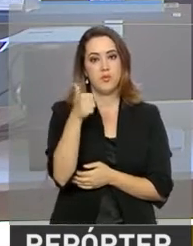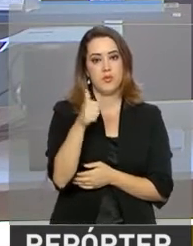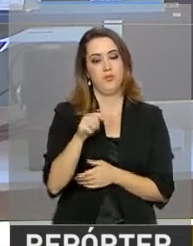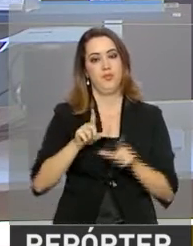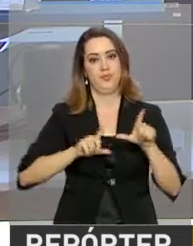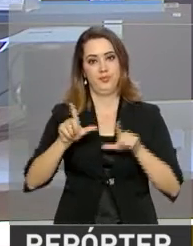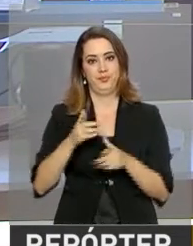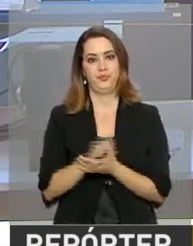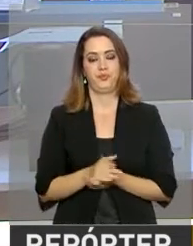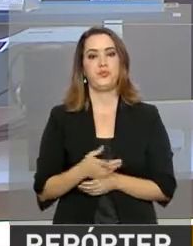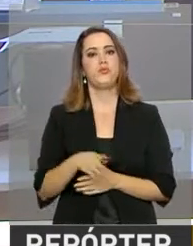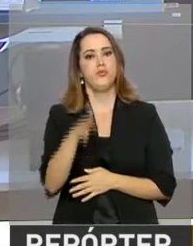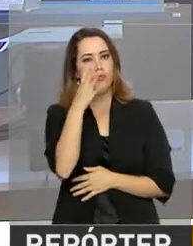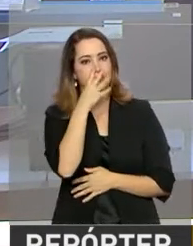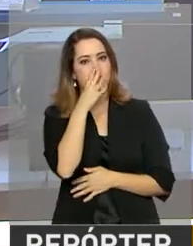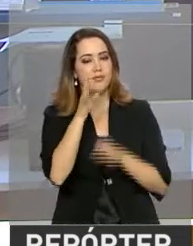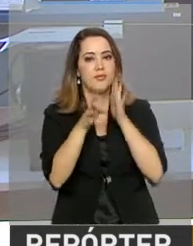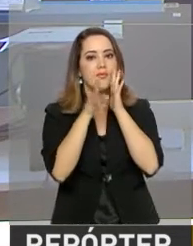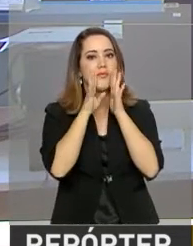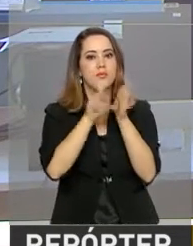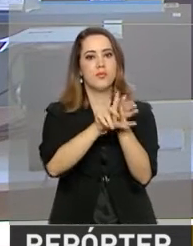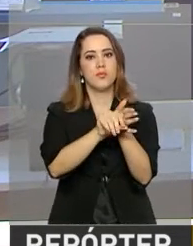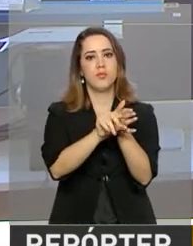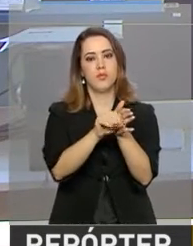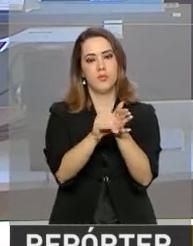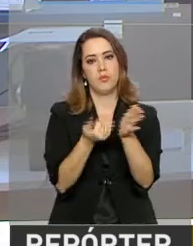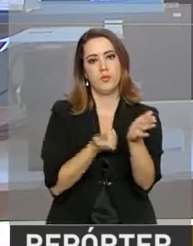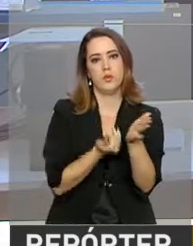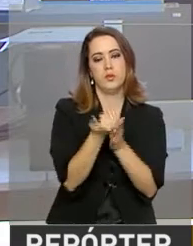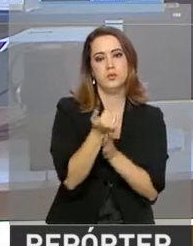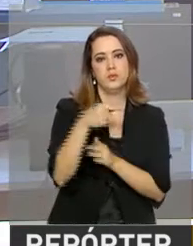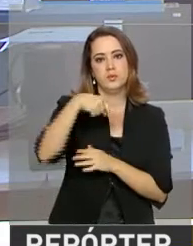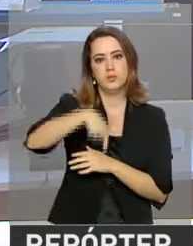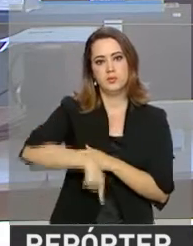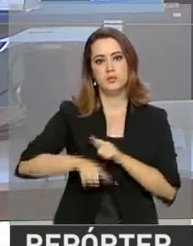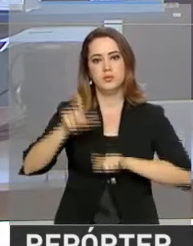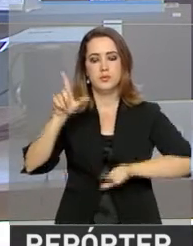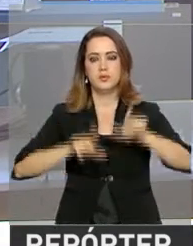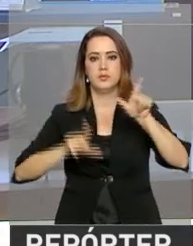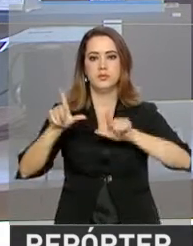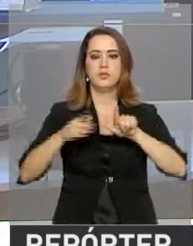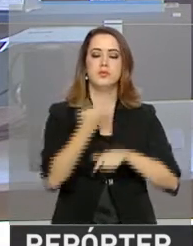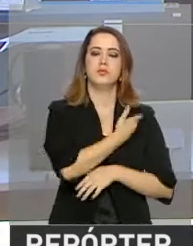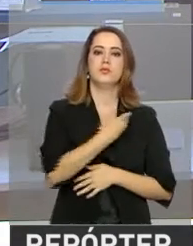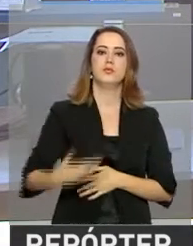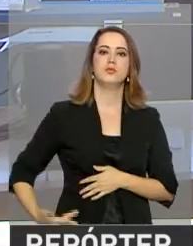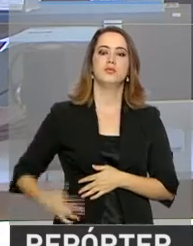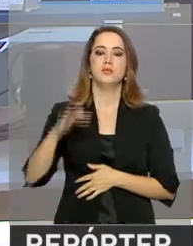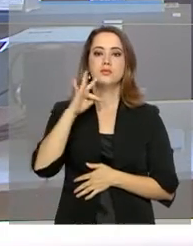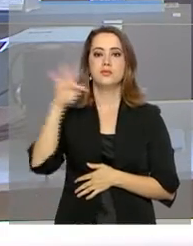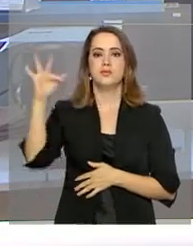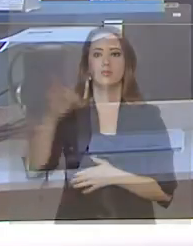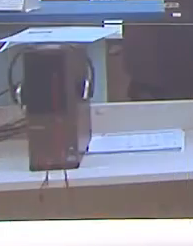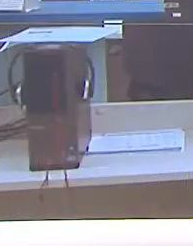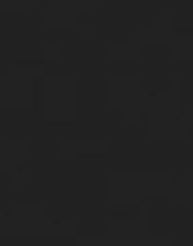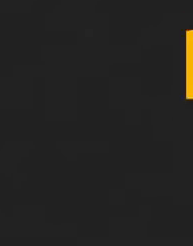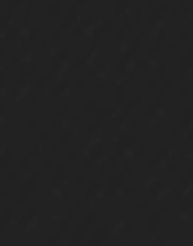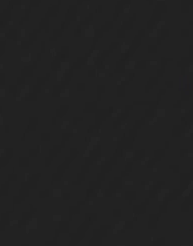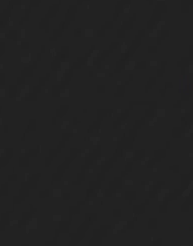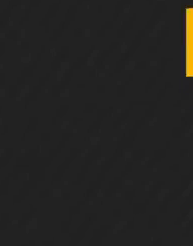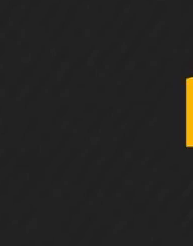edição acompanhe também as novidades em nossas redes sociais continue com a gente aqui na nbr a tv do governo federal